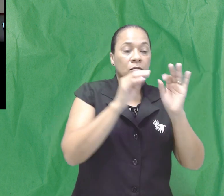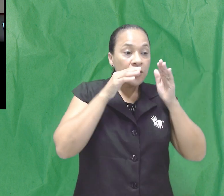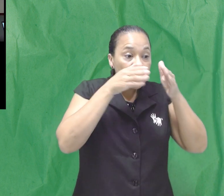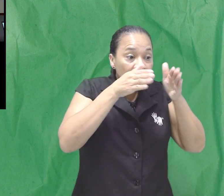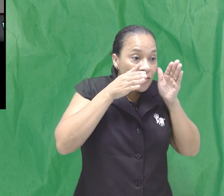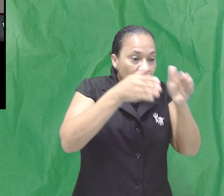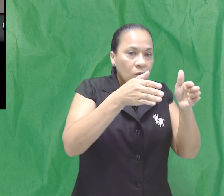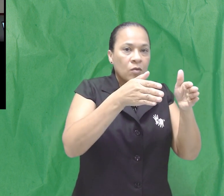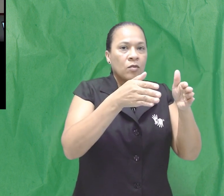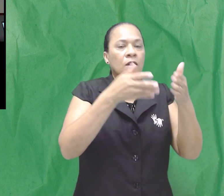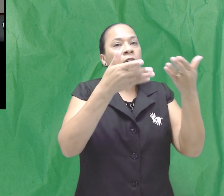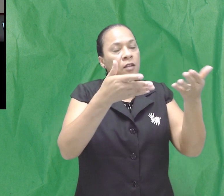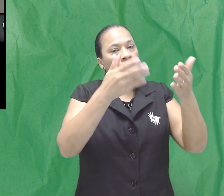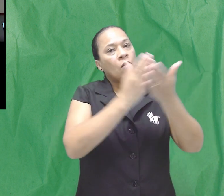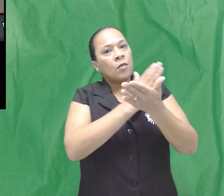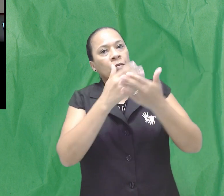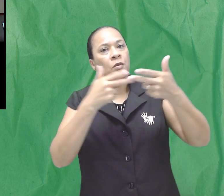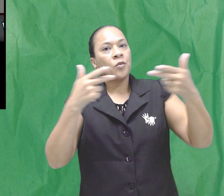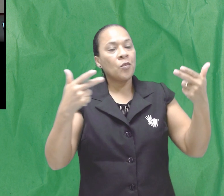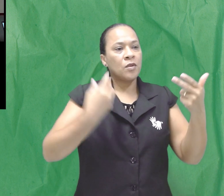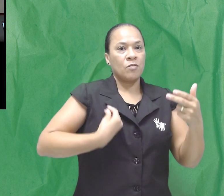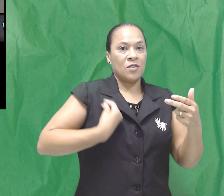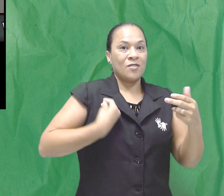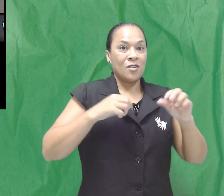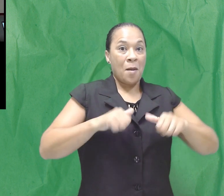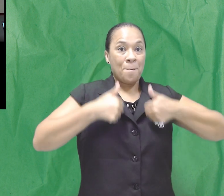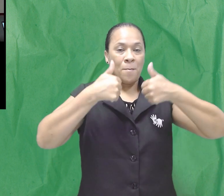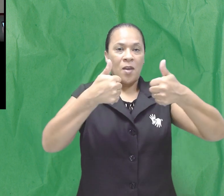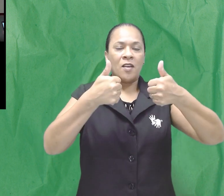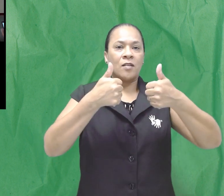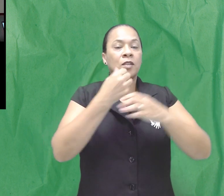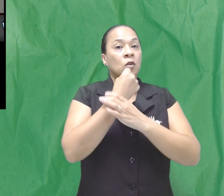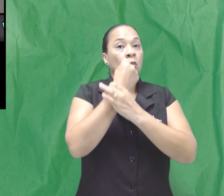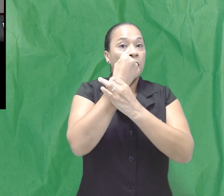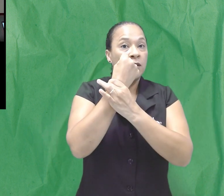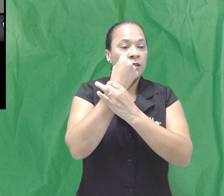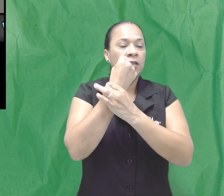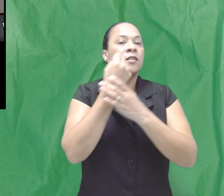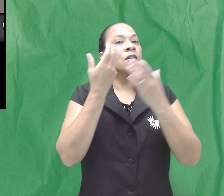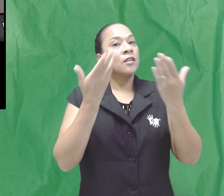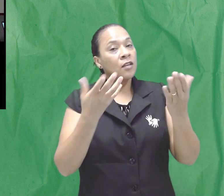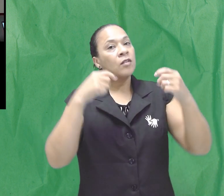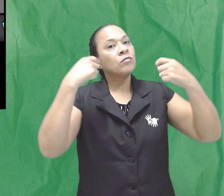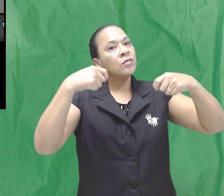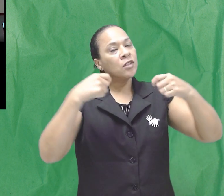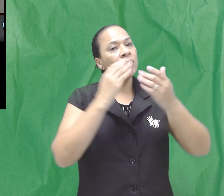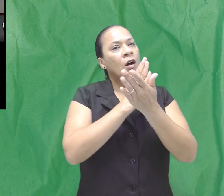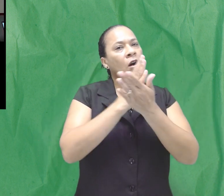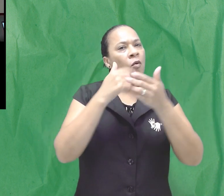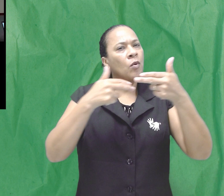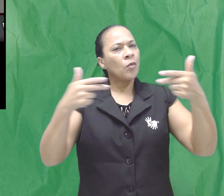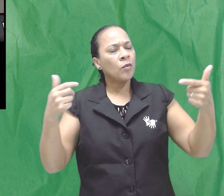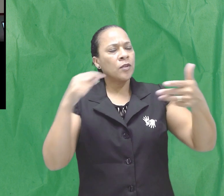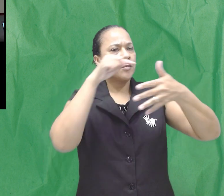desejáveis para o seu bom funcionamento e maior segurança dos seus usuários. E, a seguir, iremos elencar alguns